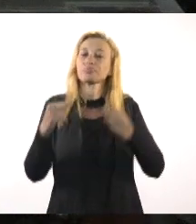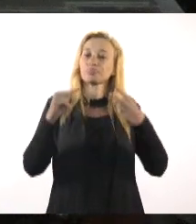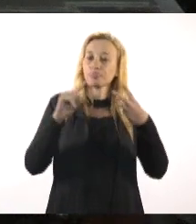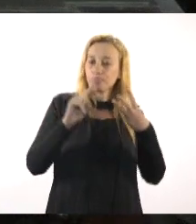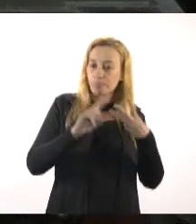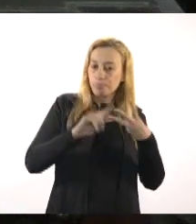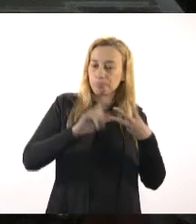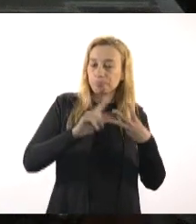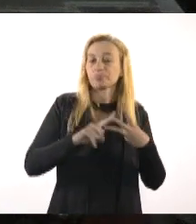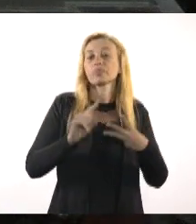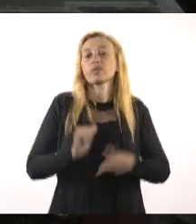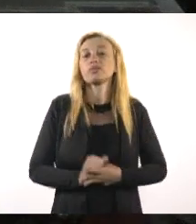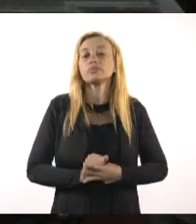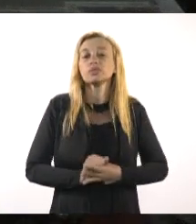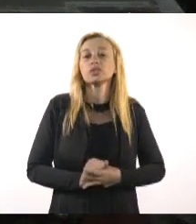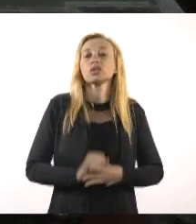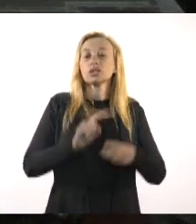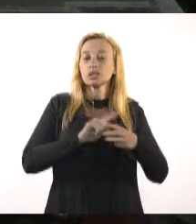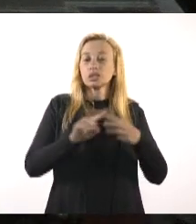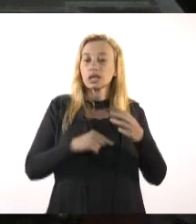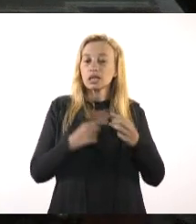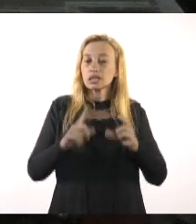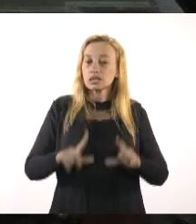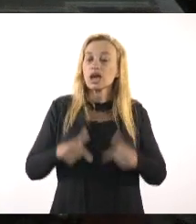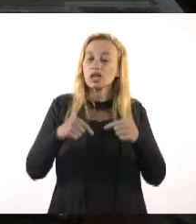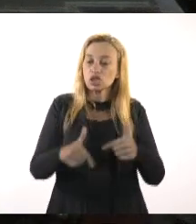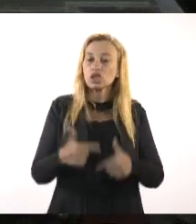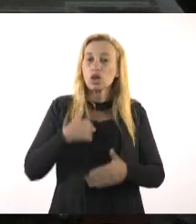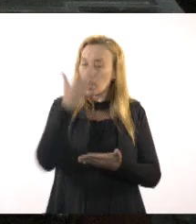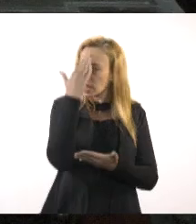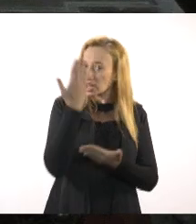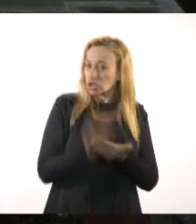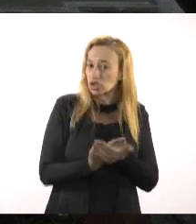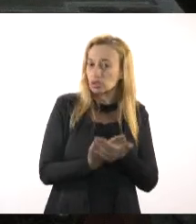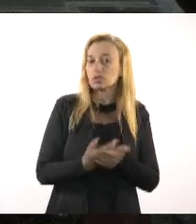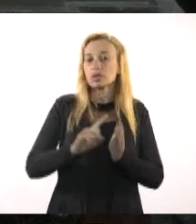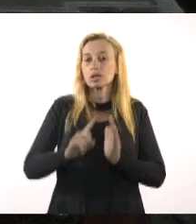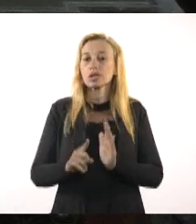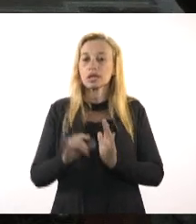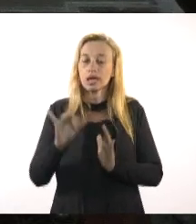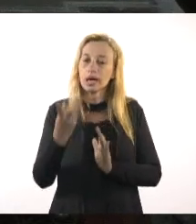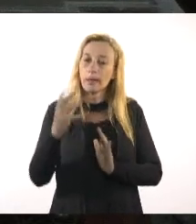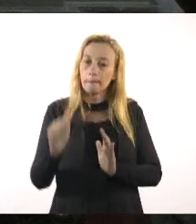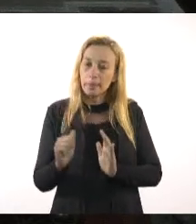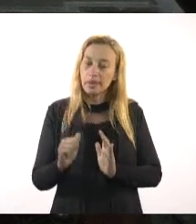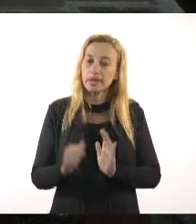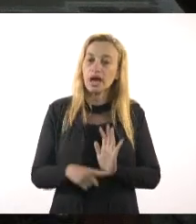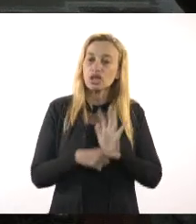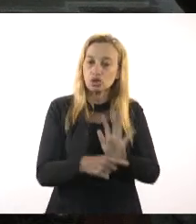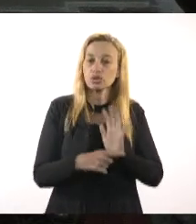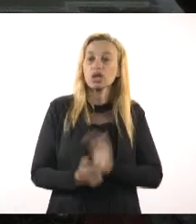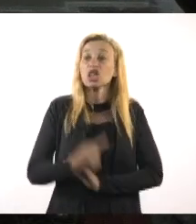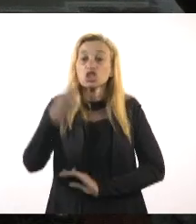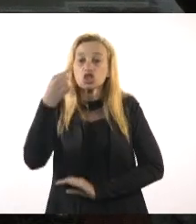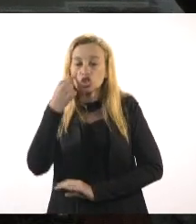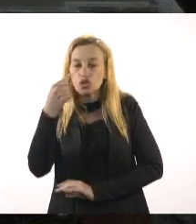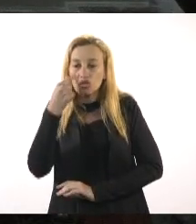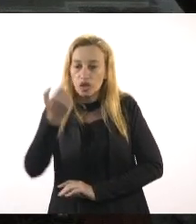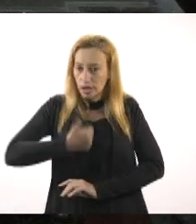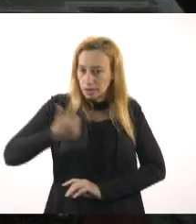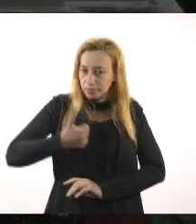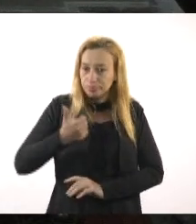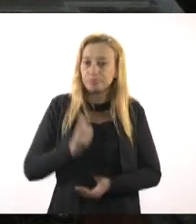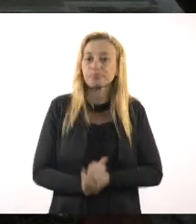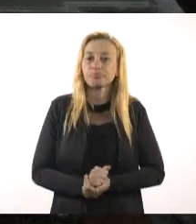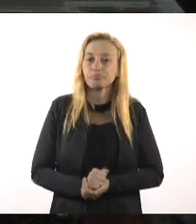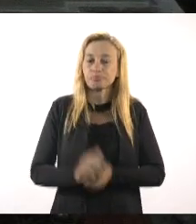vem dessa questão de 3 ações que eu acredito que a campanha nos convida. Primeiro, de ver, ou seja, de nós